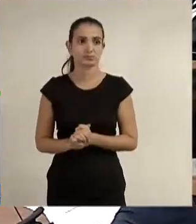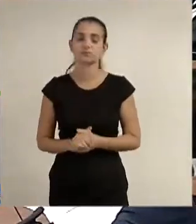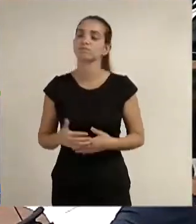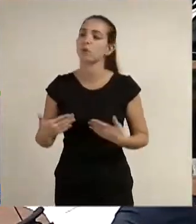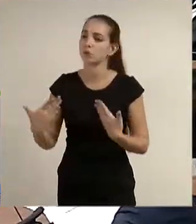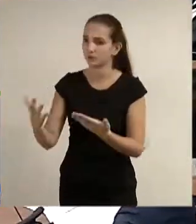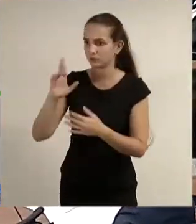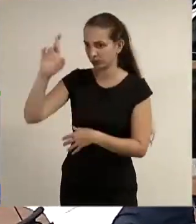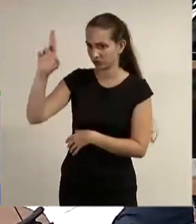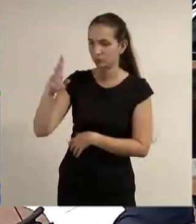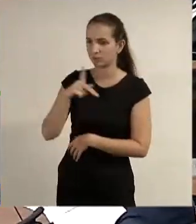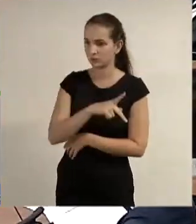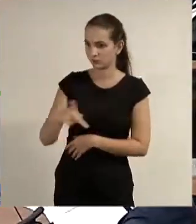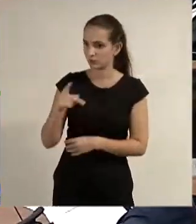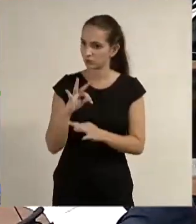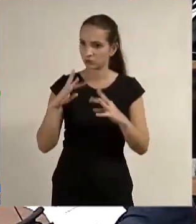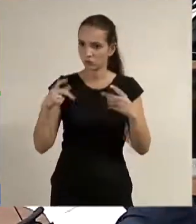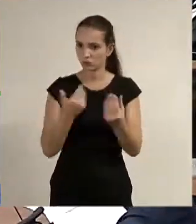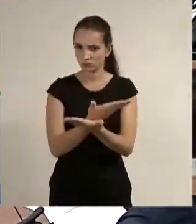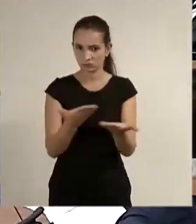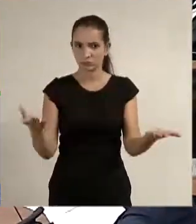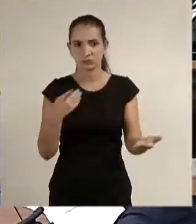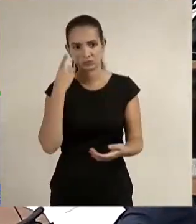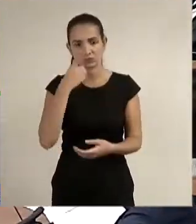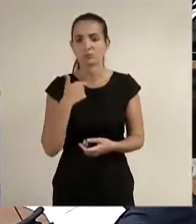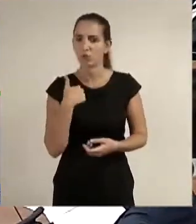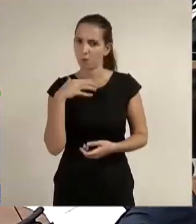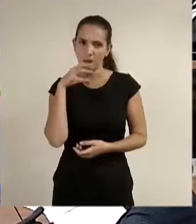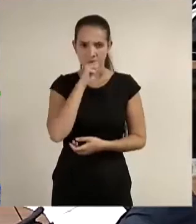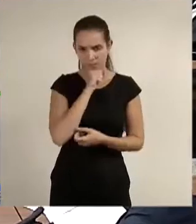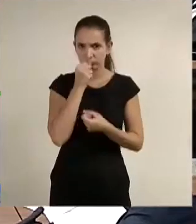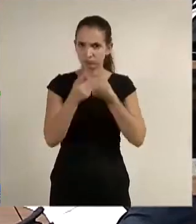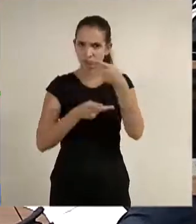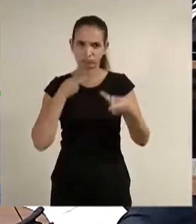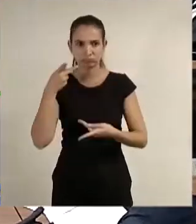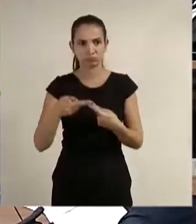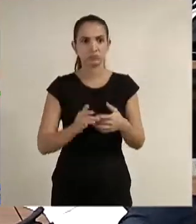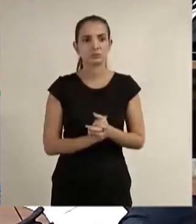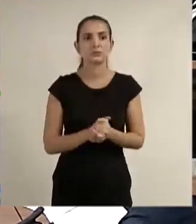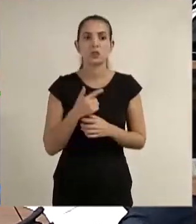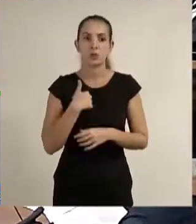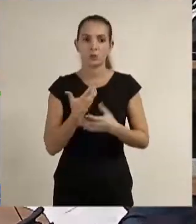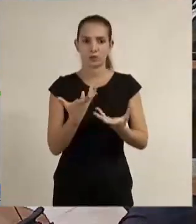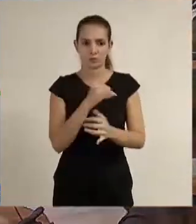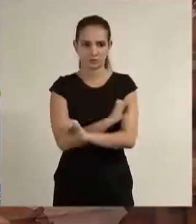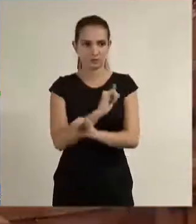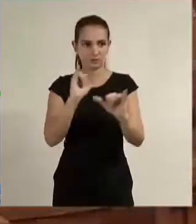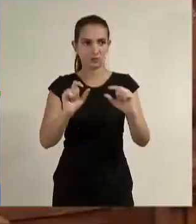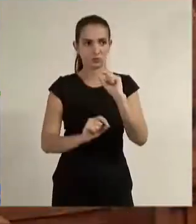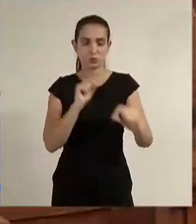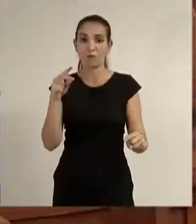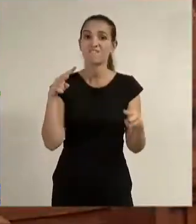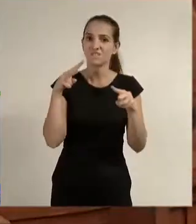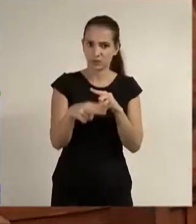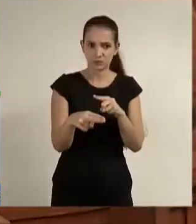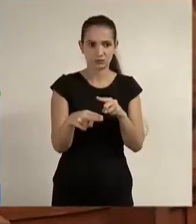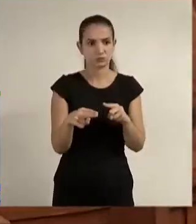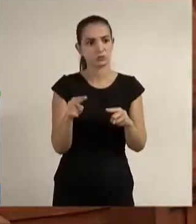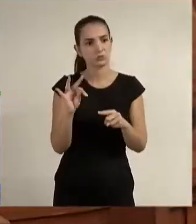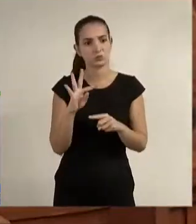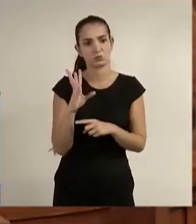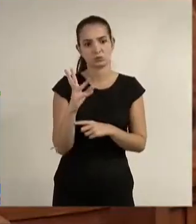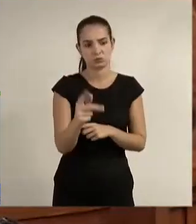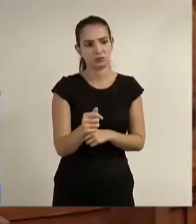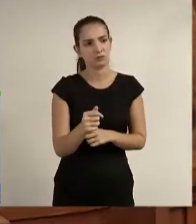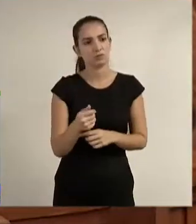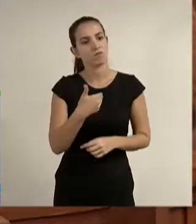Senhor presidente, senhores deputados, em rápidas palavras, apenas para dizer que o veto